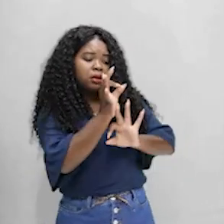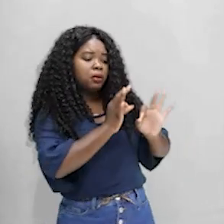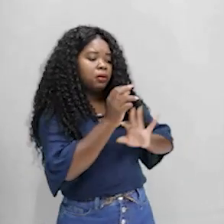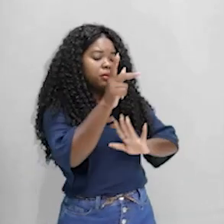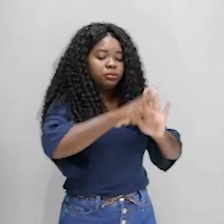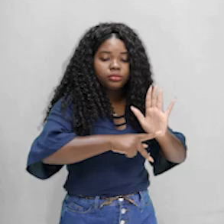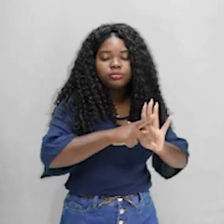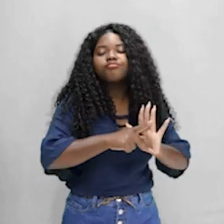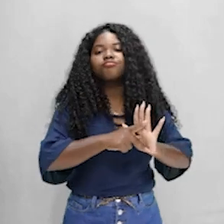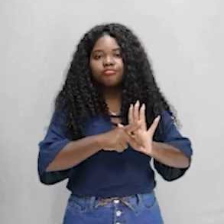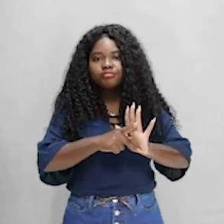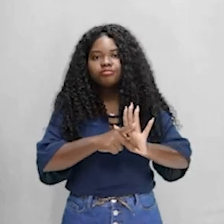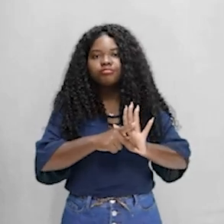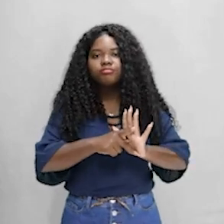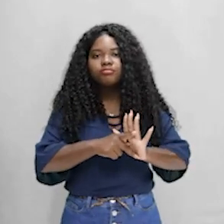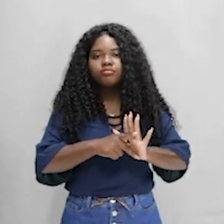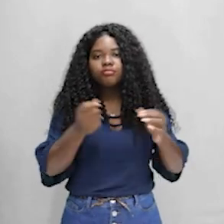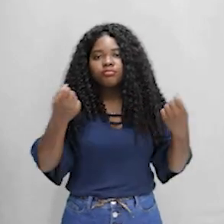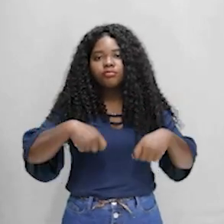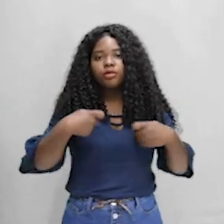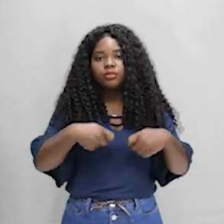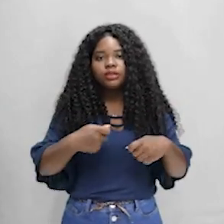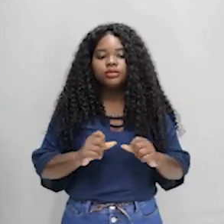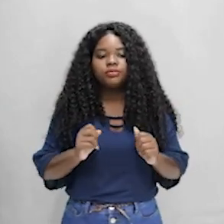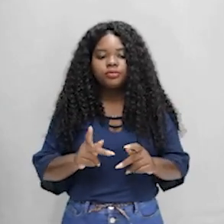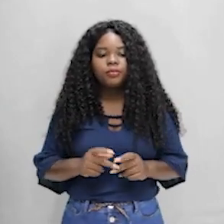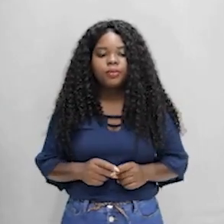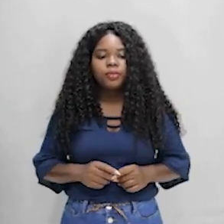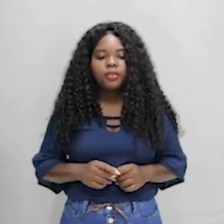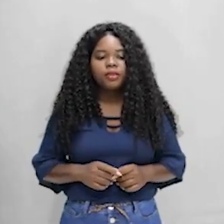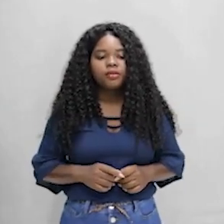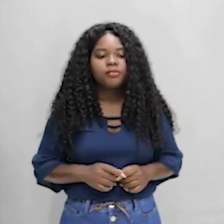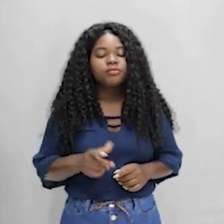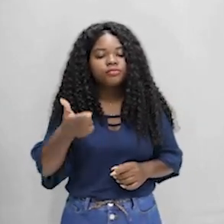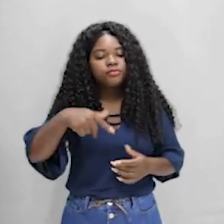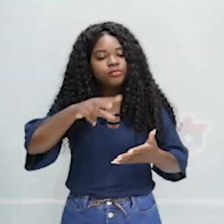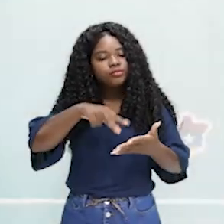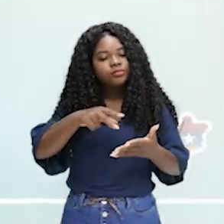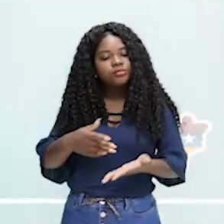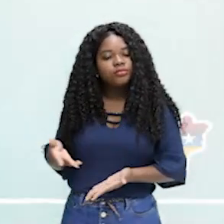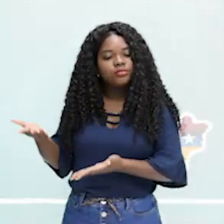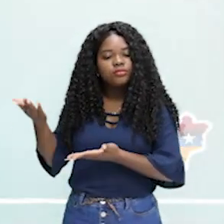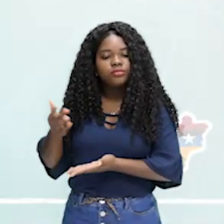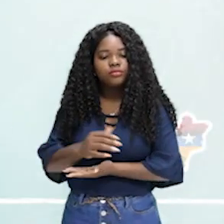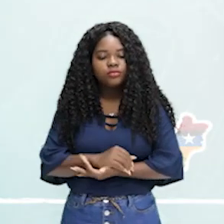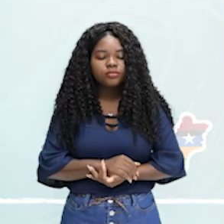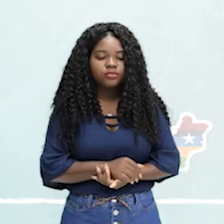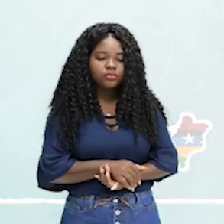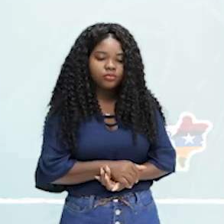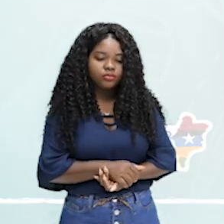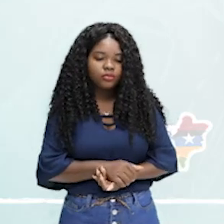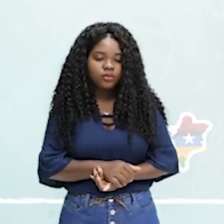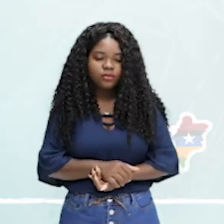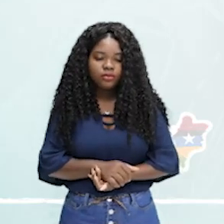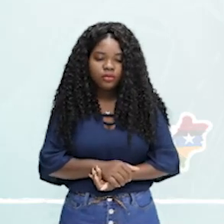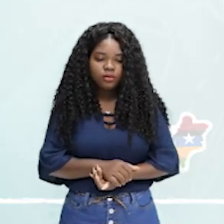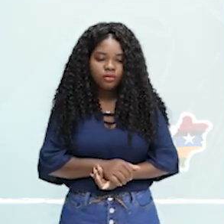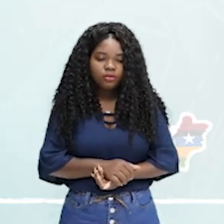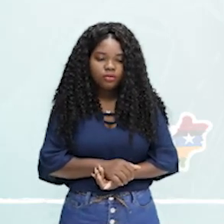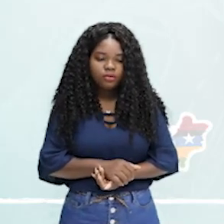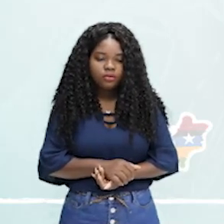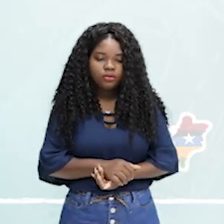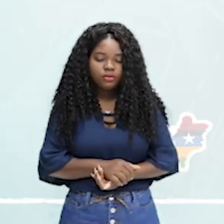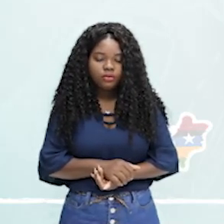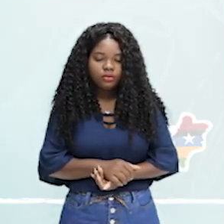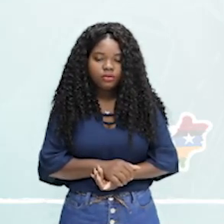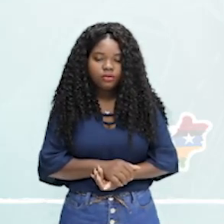Planejar faz parte de toda uma organização de um treinamento esportivo. Segunda fase, que é o periodizar. Dividi-lo